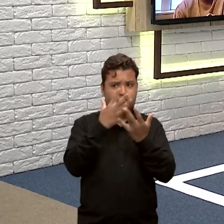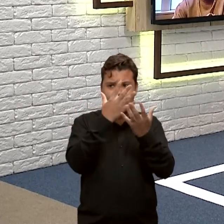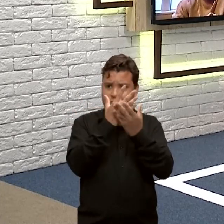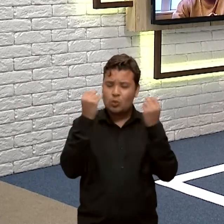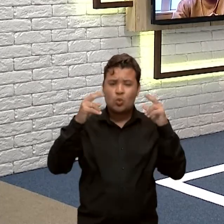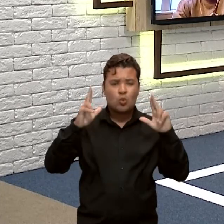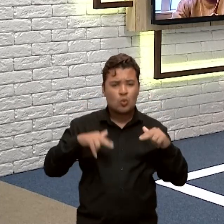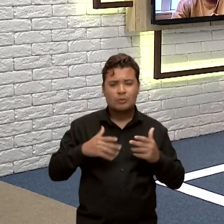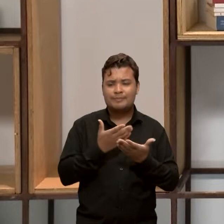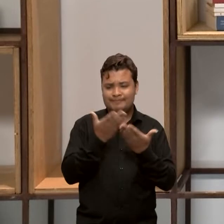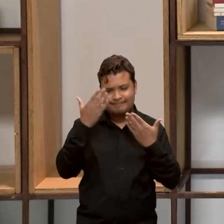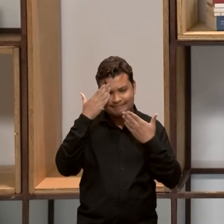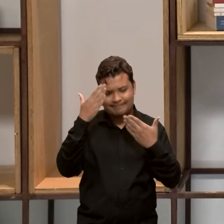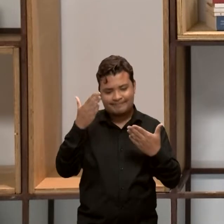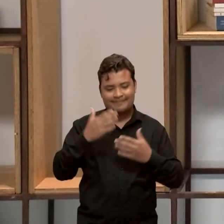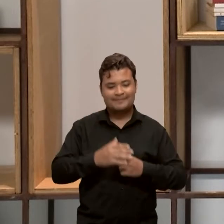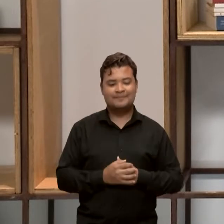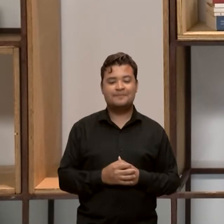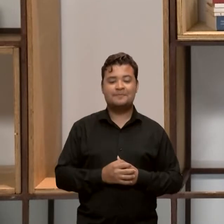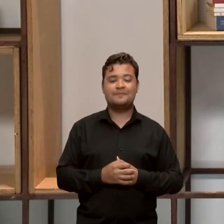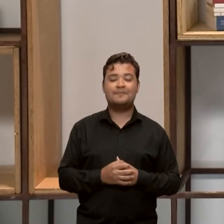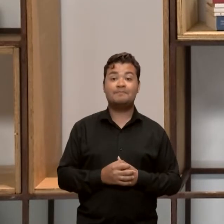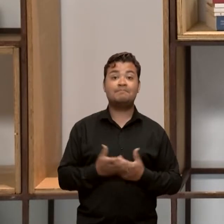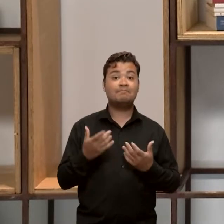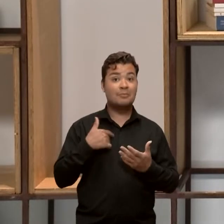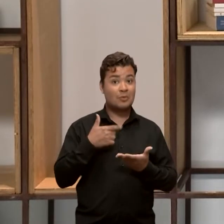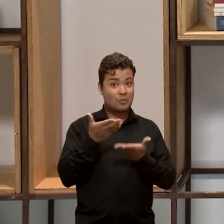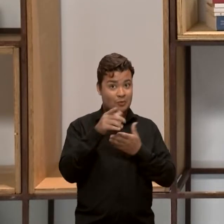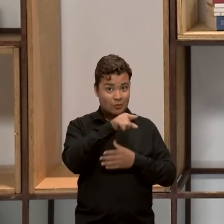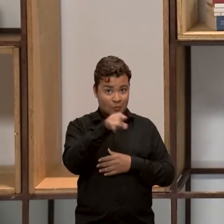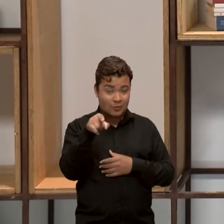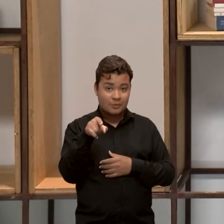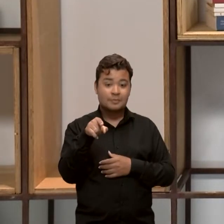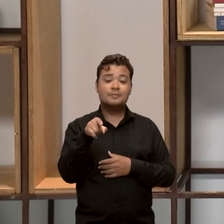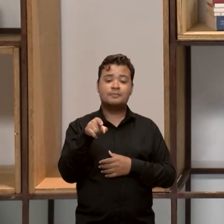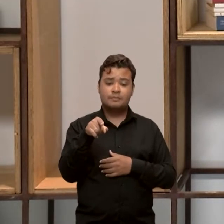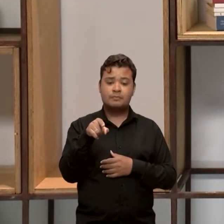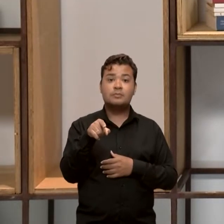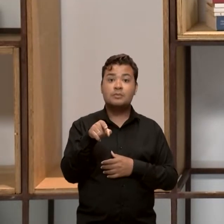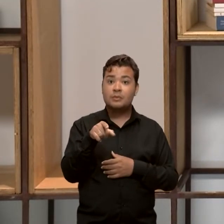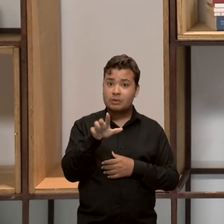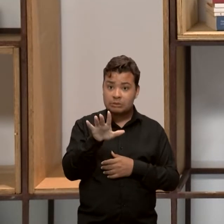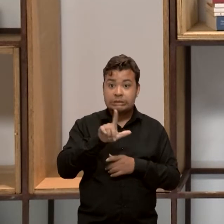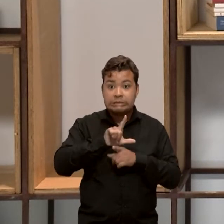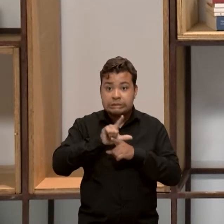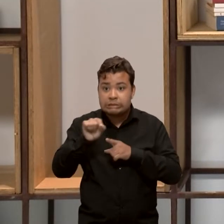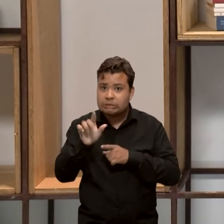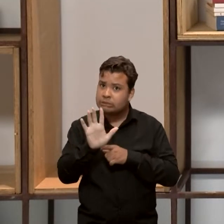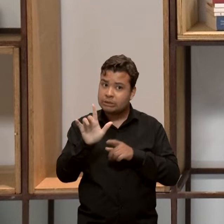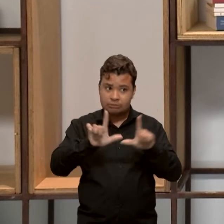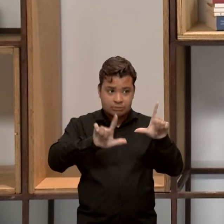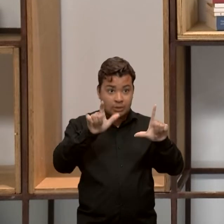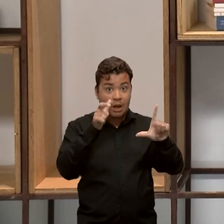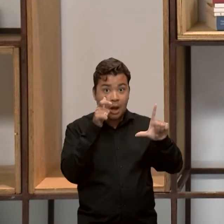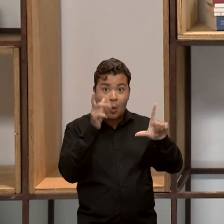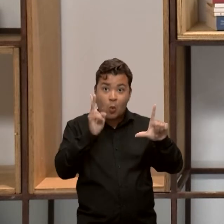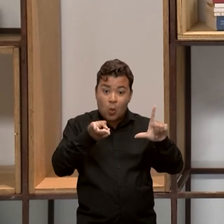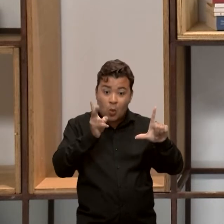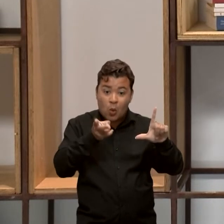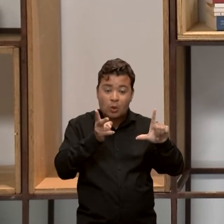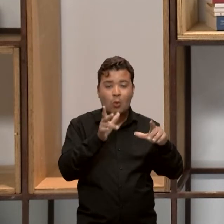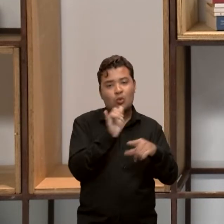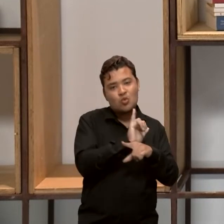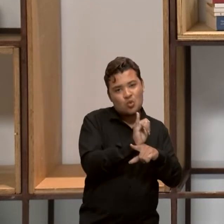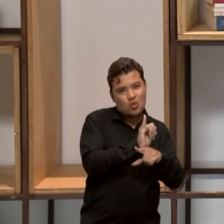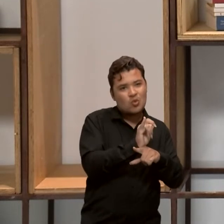obrigado. Bom, e eu faço um convite para você que está aí. Não saia da frente da TV por enquanto, ou do YouTube,